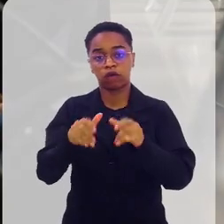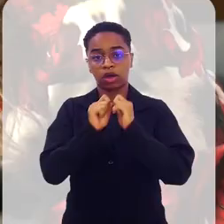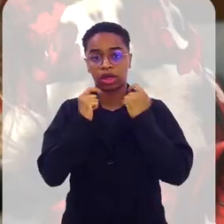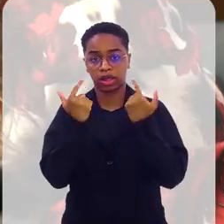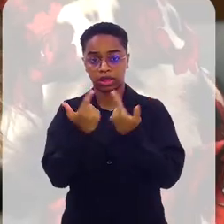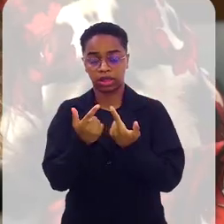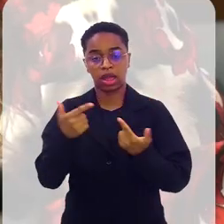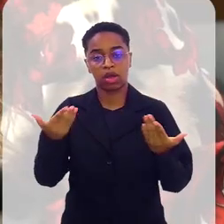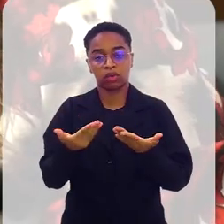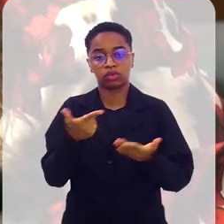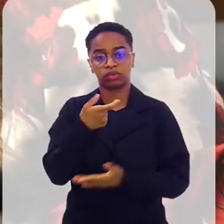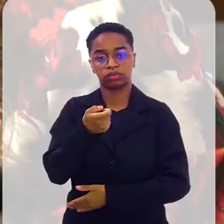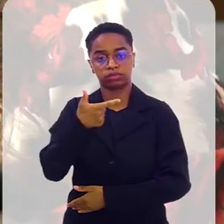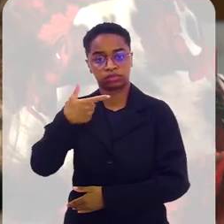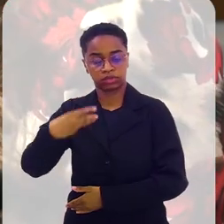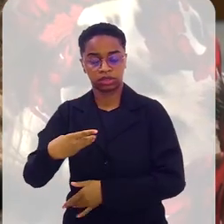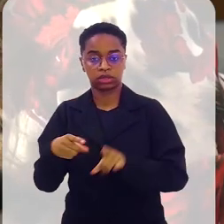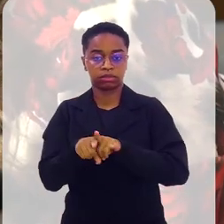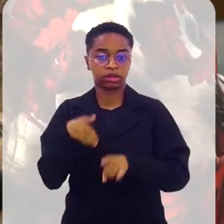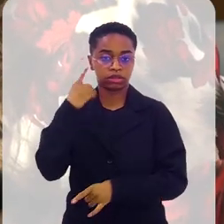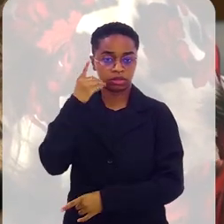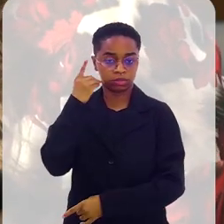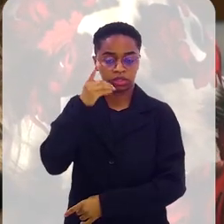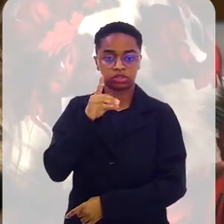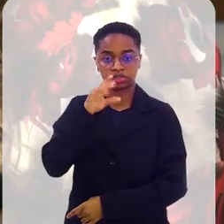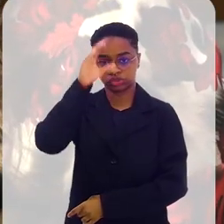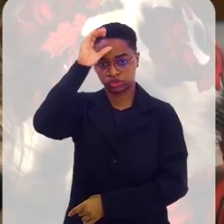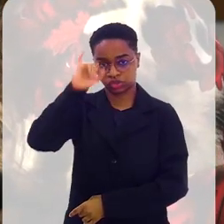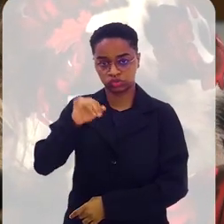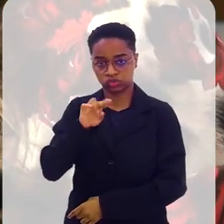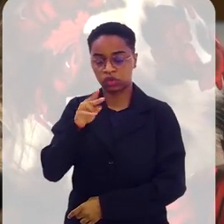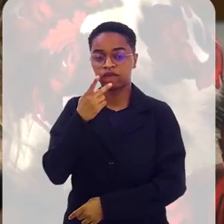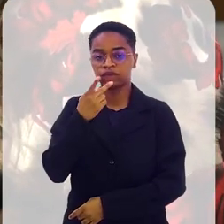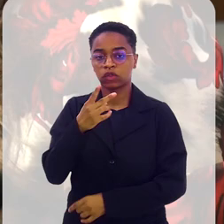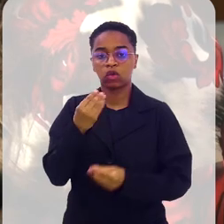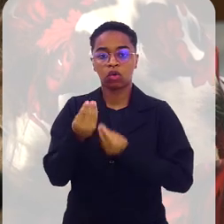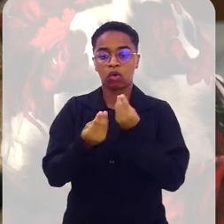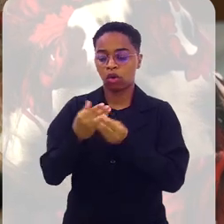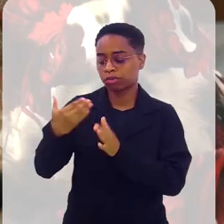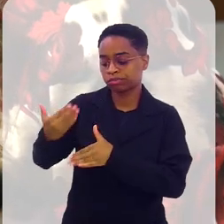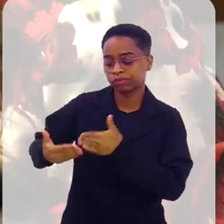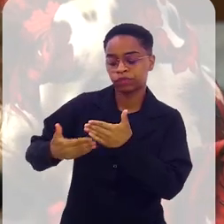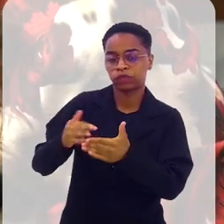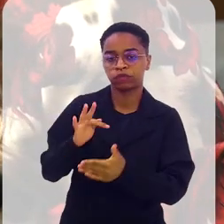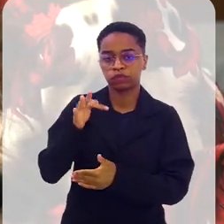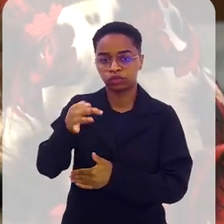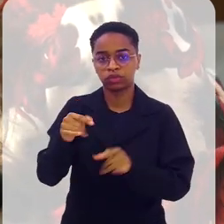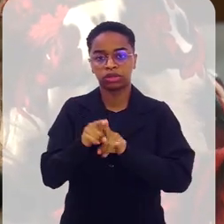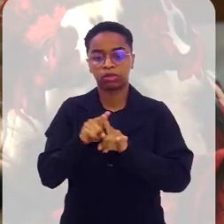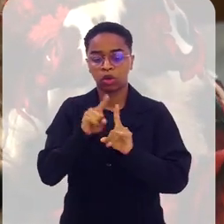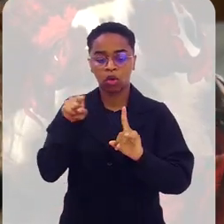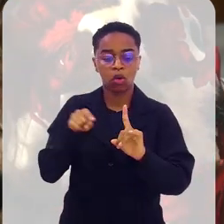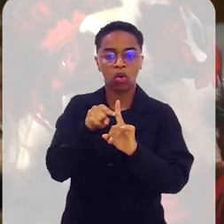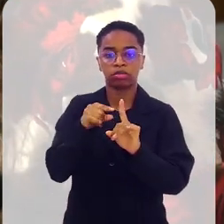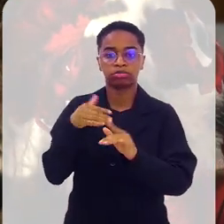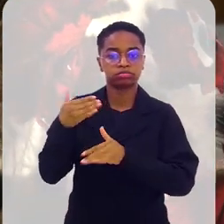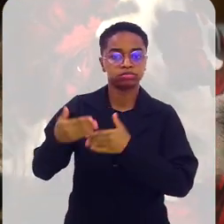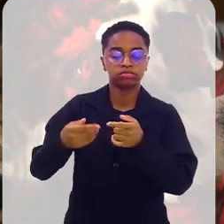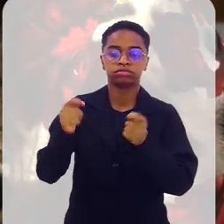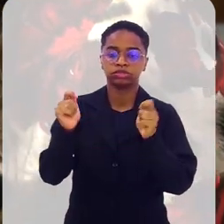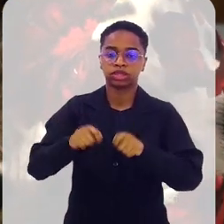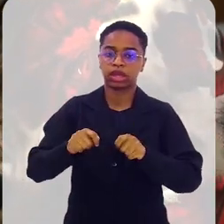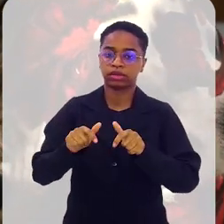2023, a deputada Tia Ju também falou sobre os próximos passos e ações previstas para avançarmos